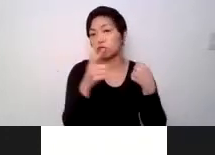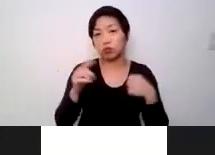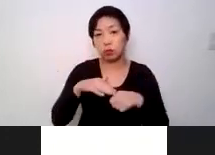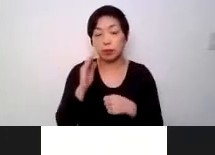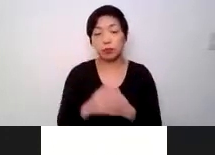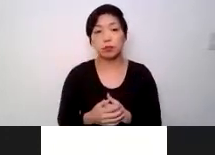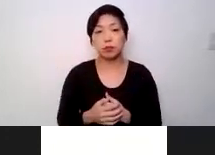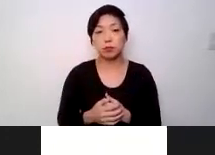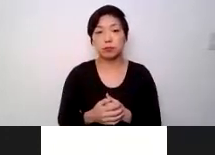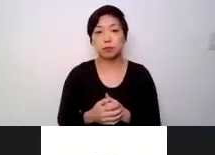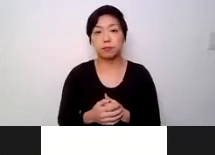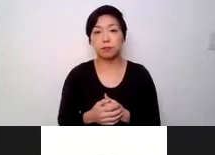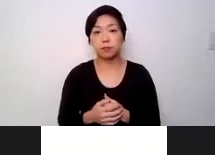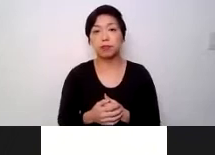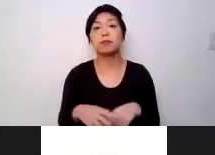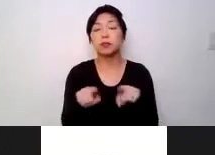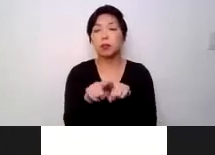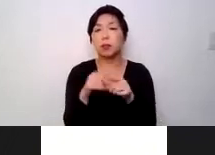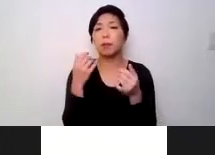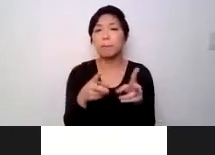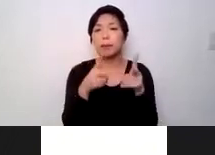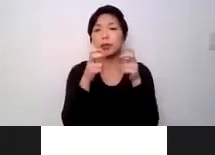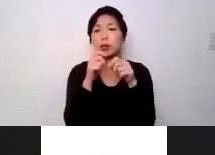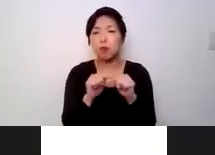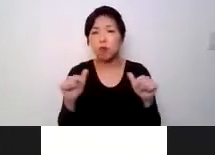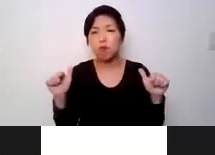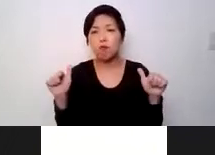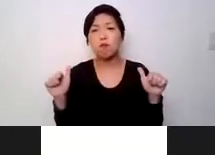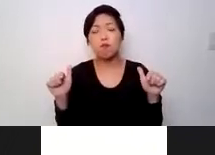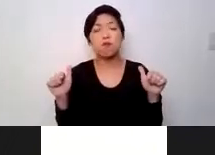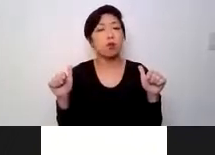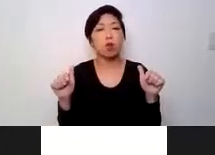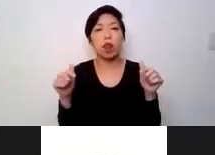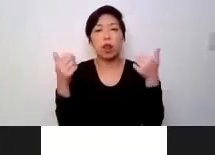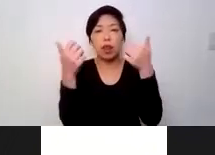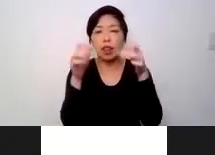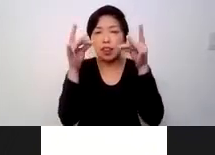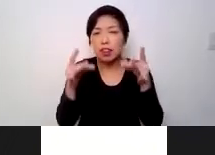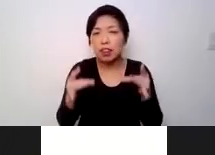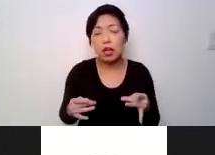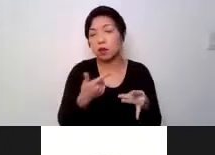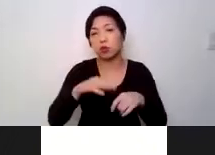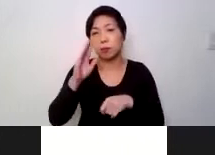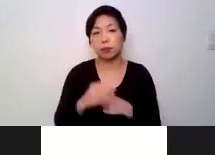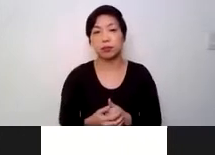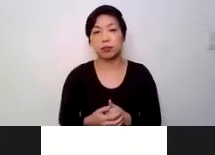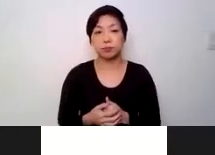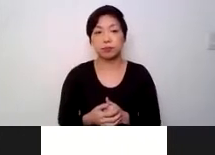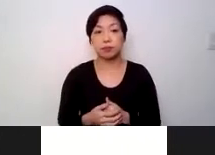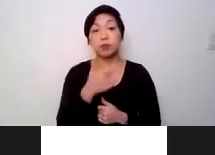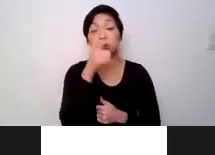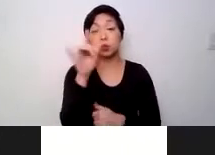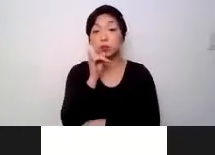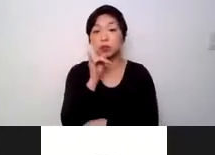estão ao lado dele desse esvaziamento dos ornamentos nos projetos outro exemplar